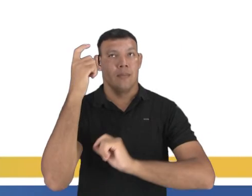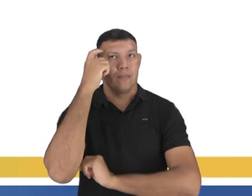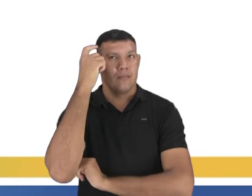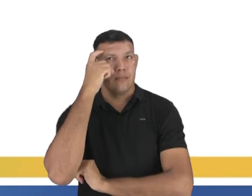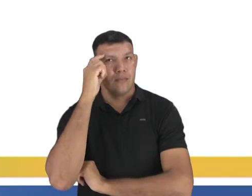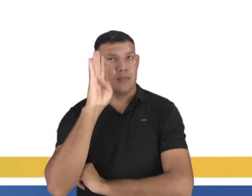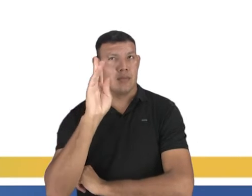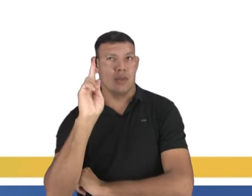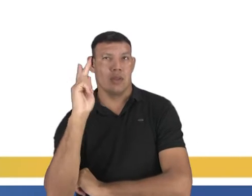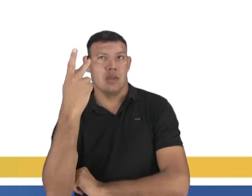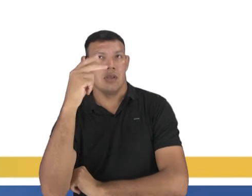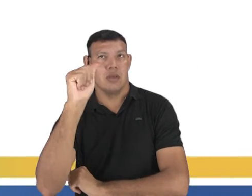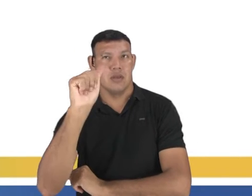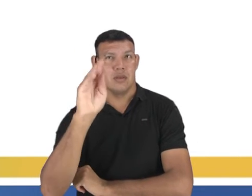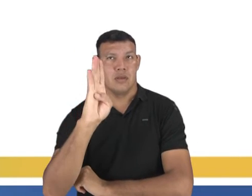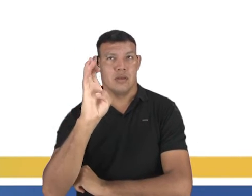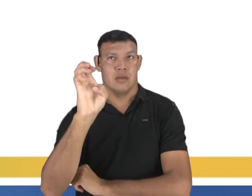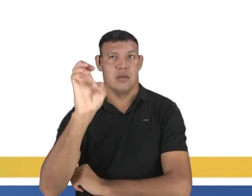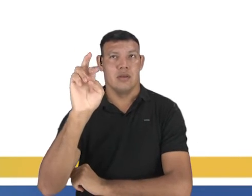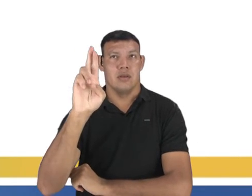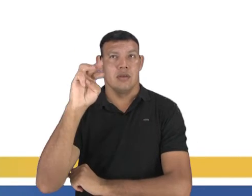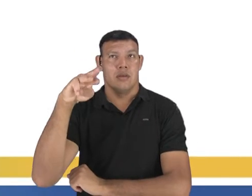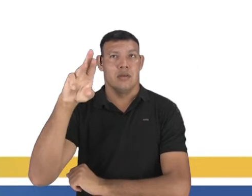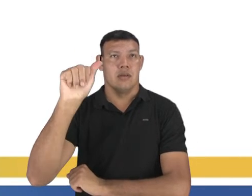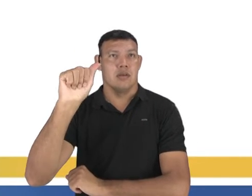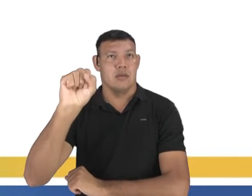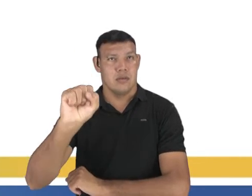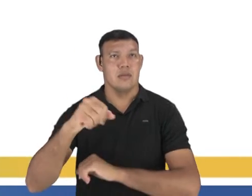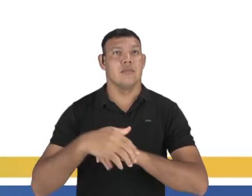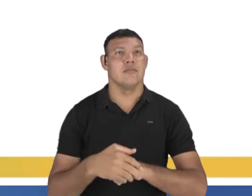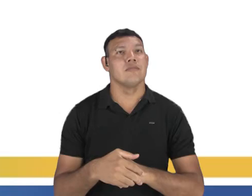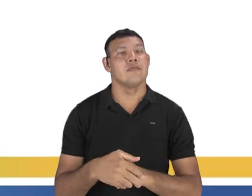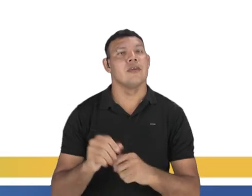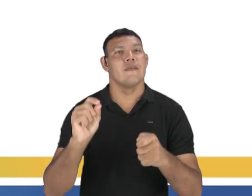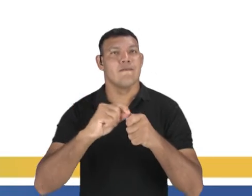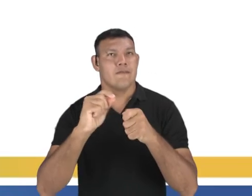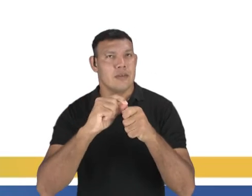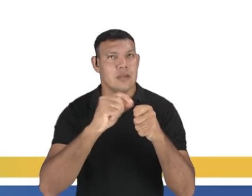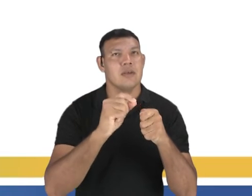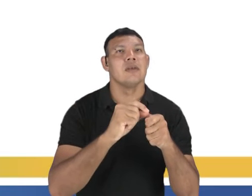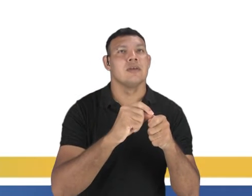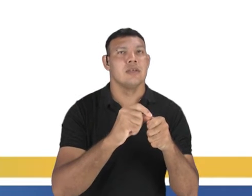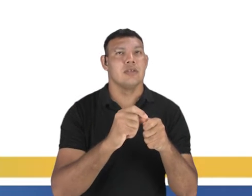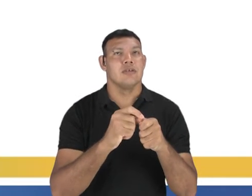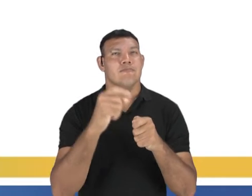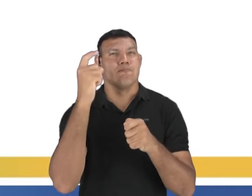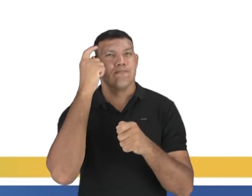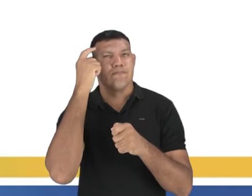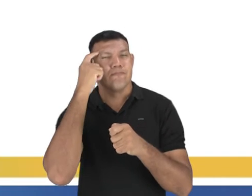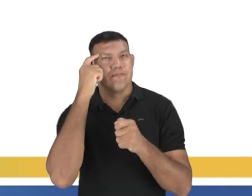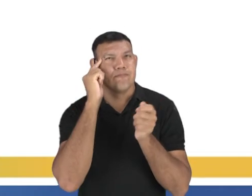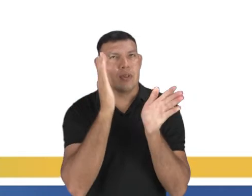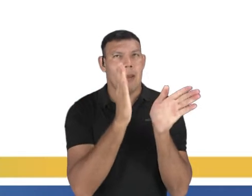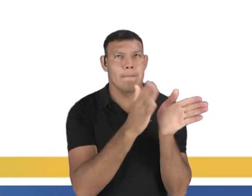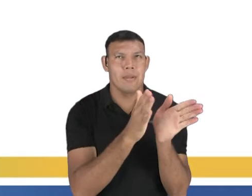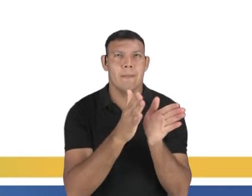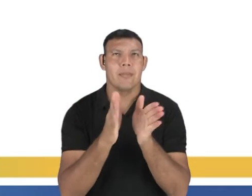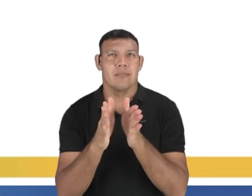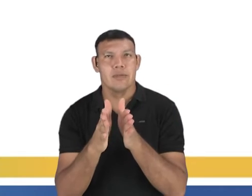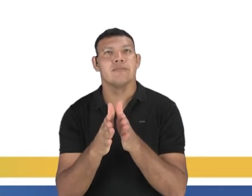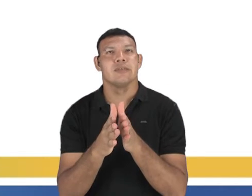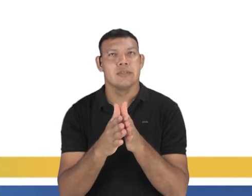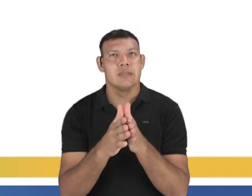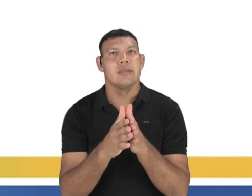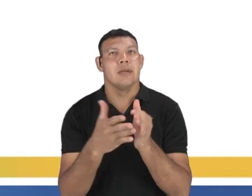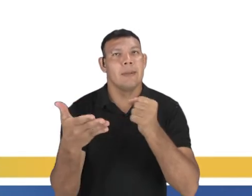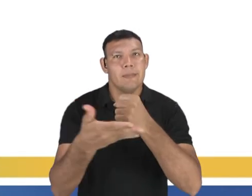Habermas é construído a partir de uma dimensão procedimental, calcada no discurso e